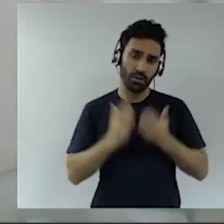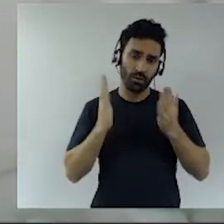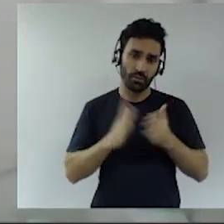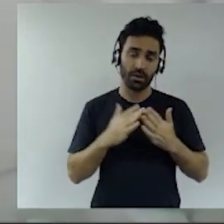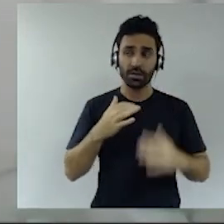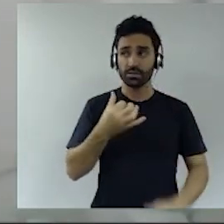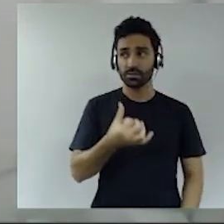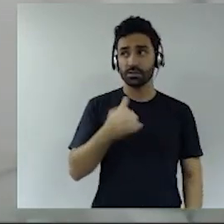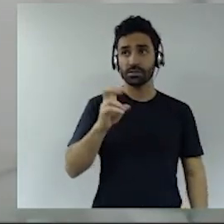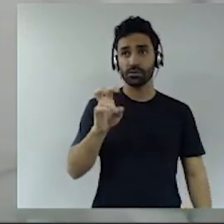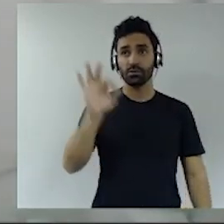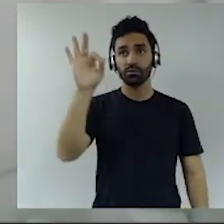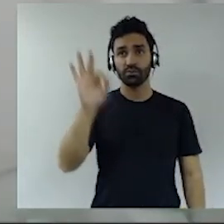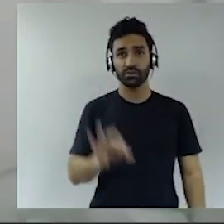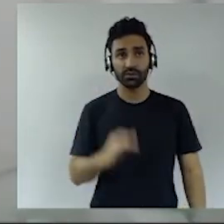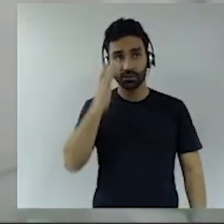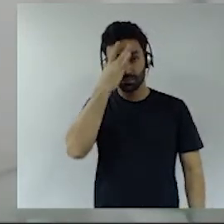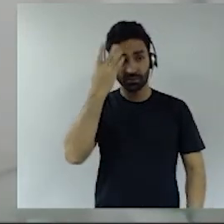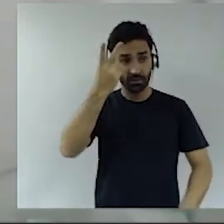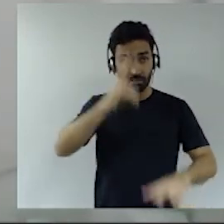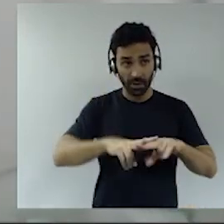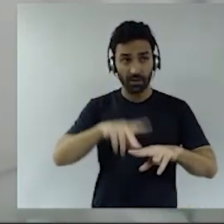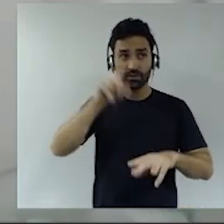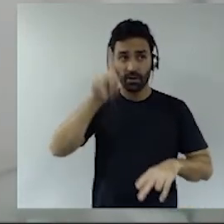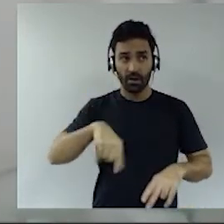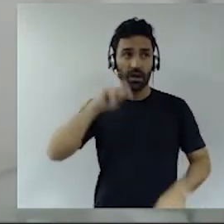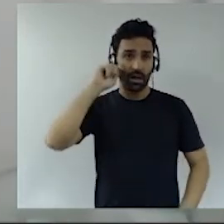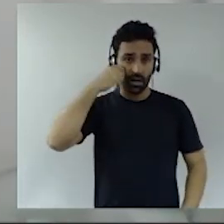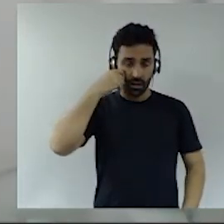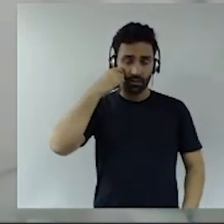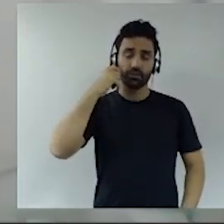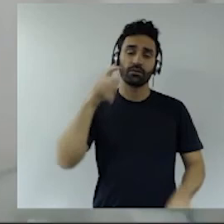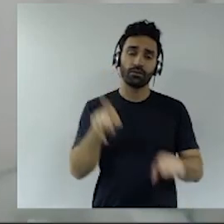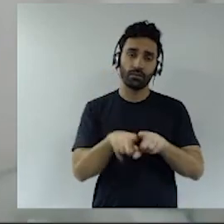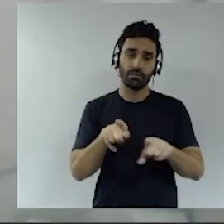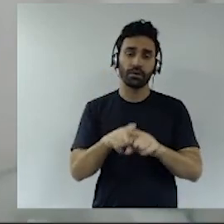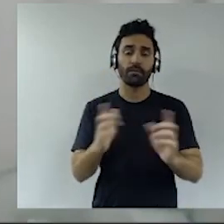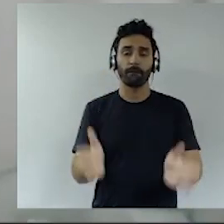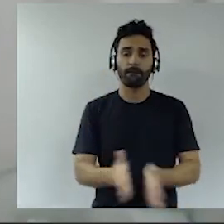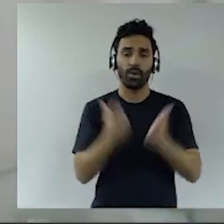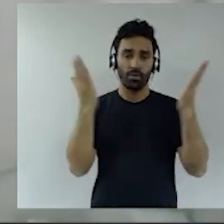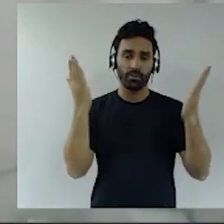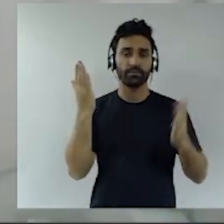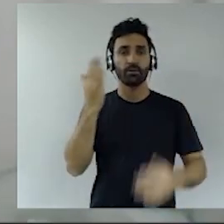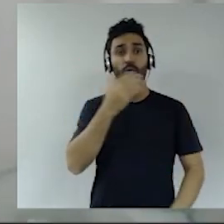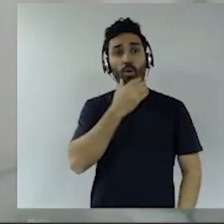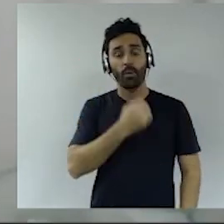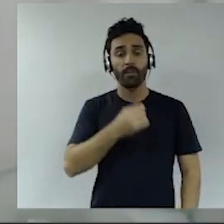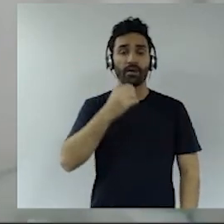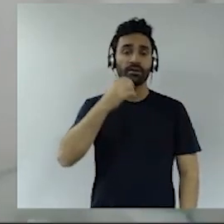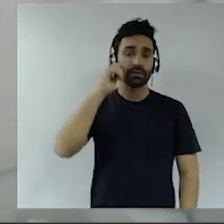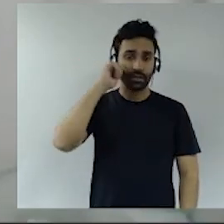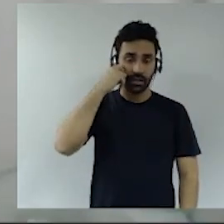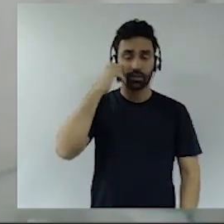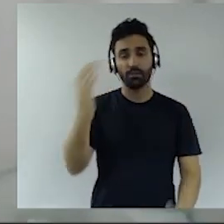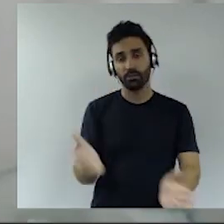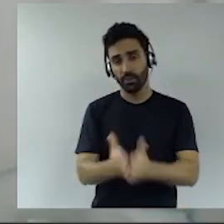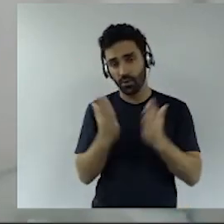65% dos presos são negros e pobres. Homens negros e pobres.